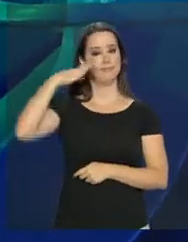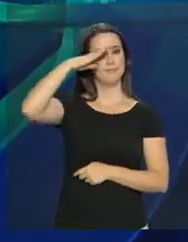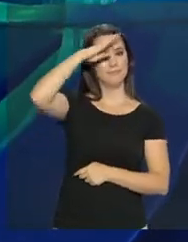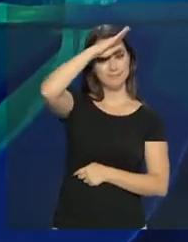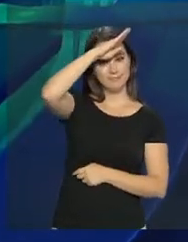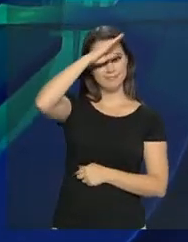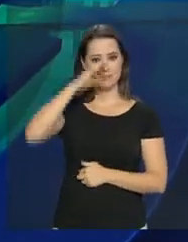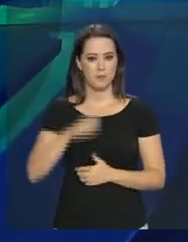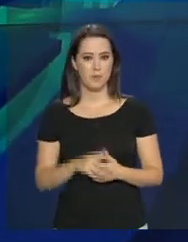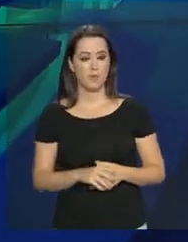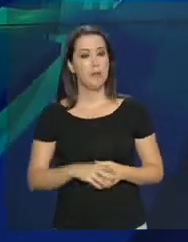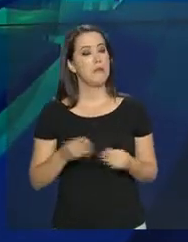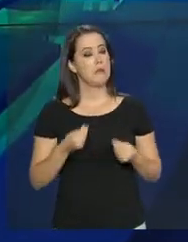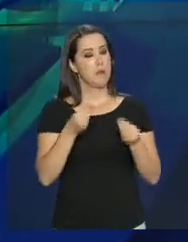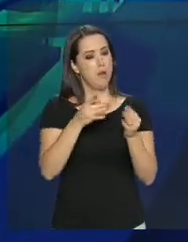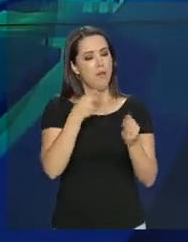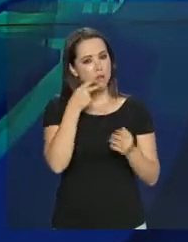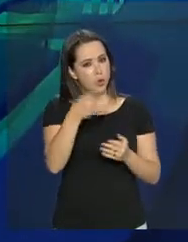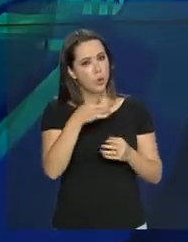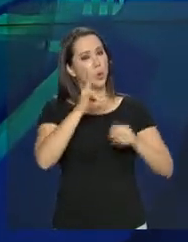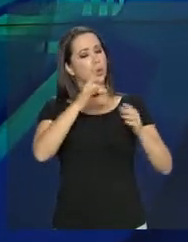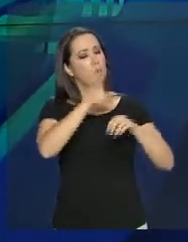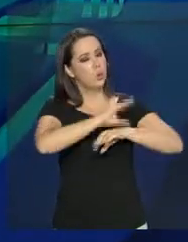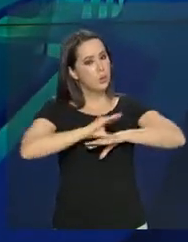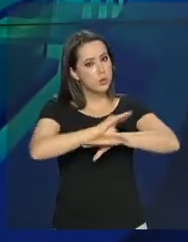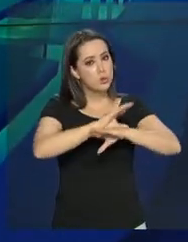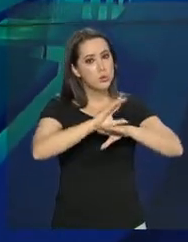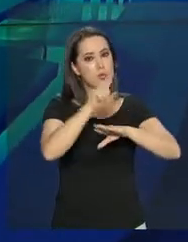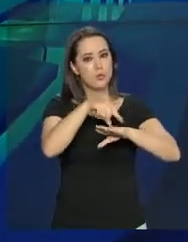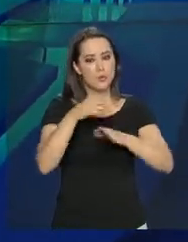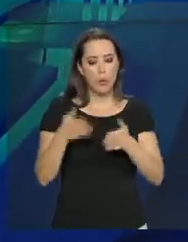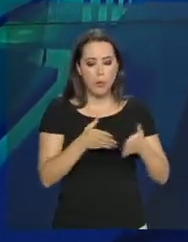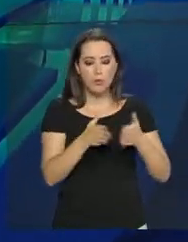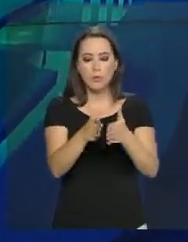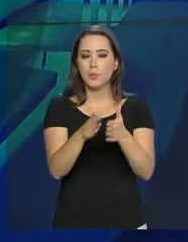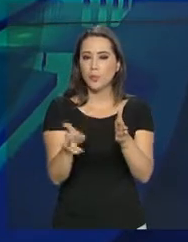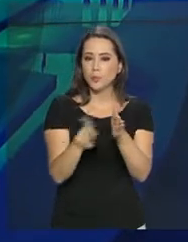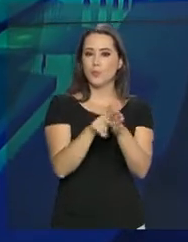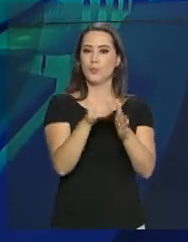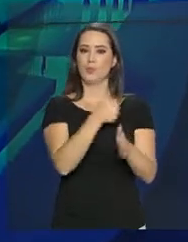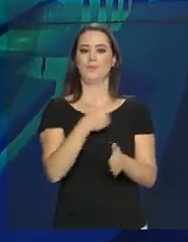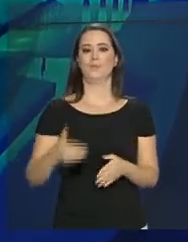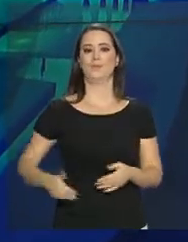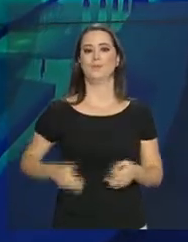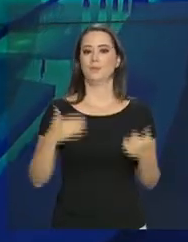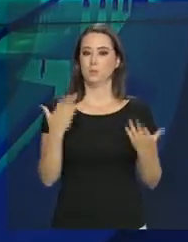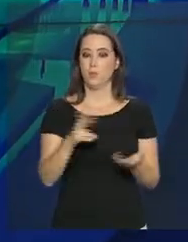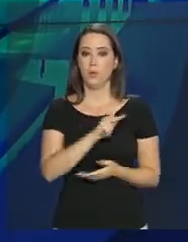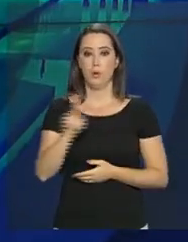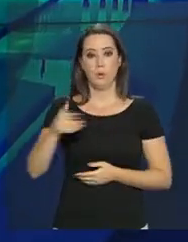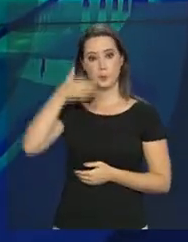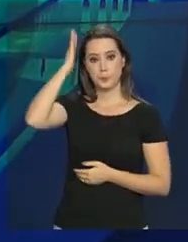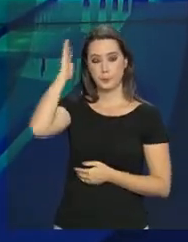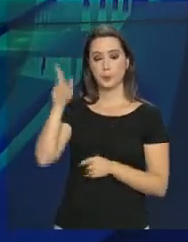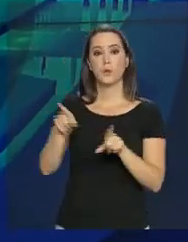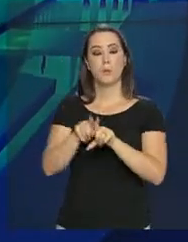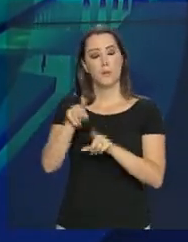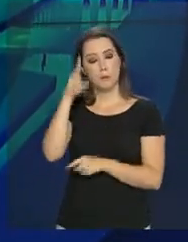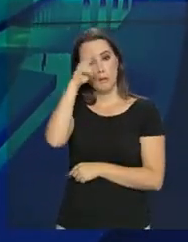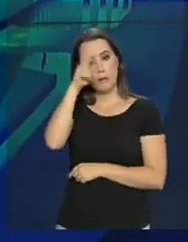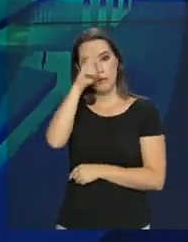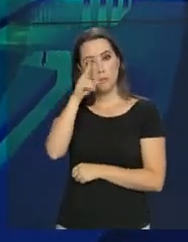eleito jair bolsonaro que garantiu que o documento será o norte de seu governo o presidente temer lembrou que o povo brasileiro